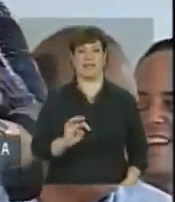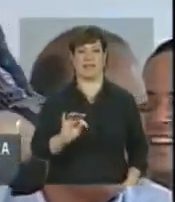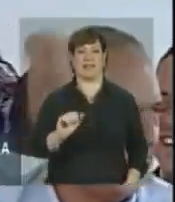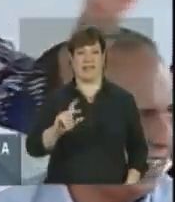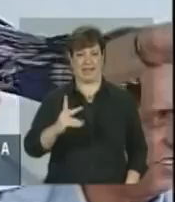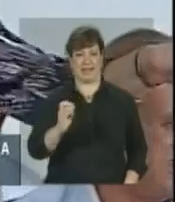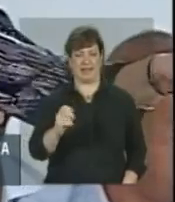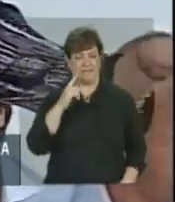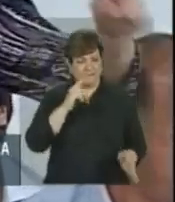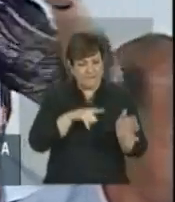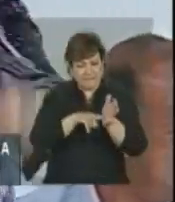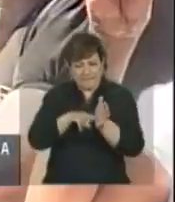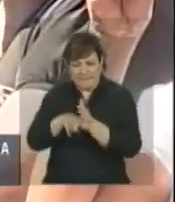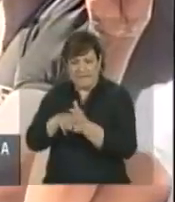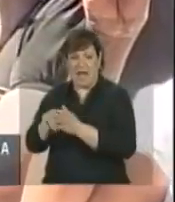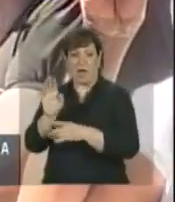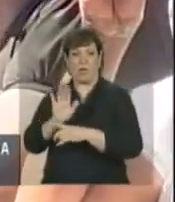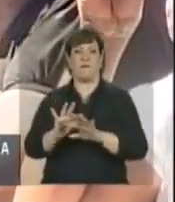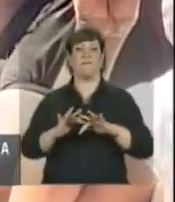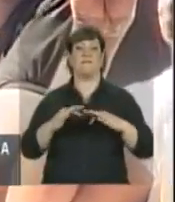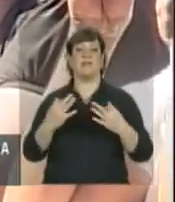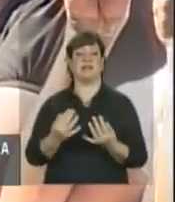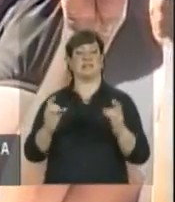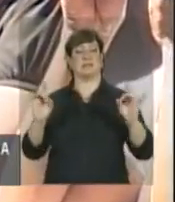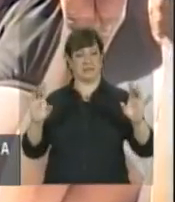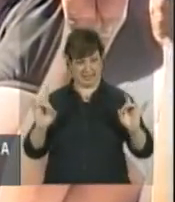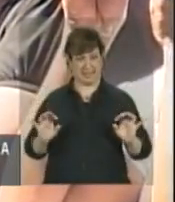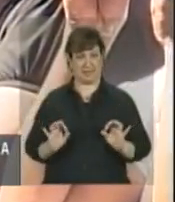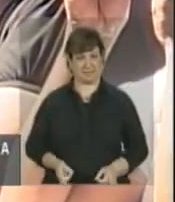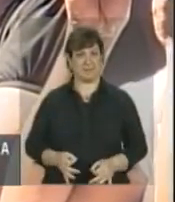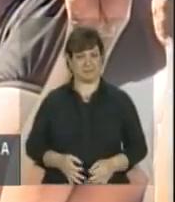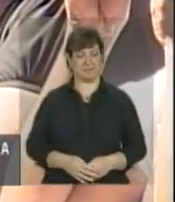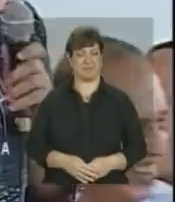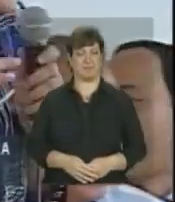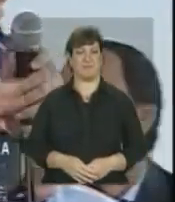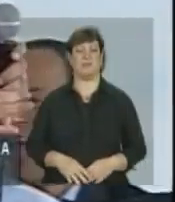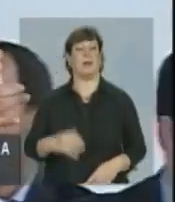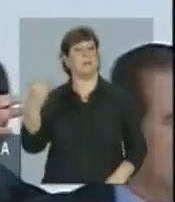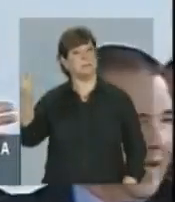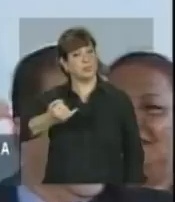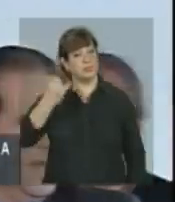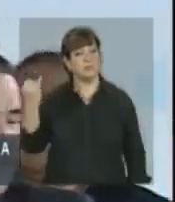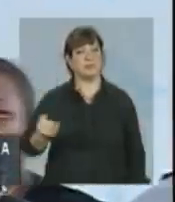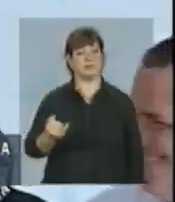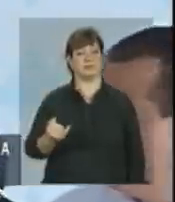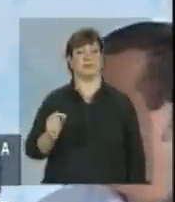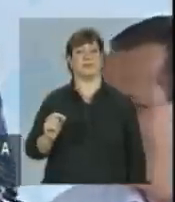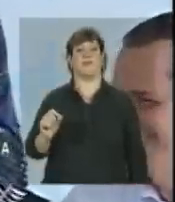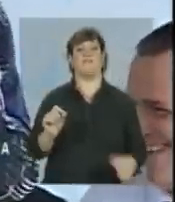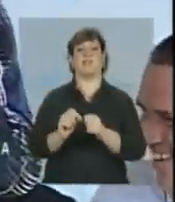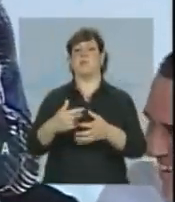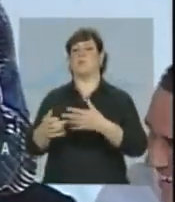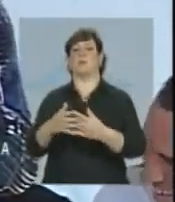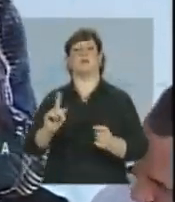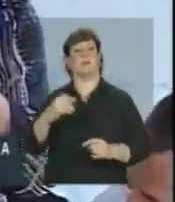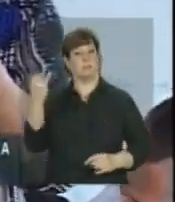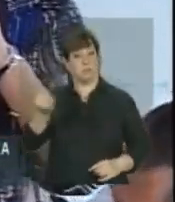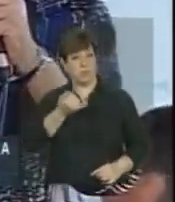gente faz isso para a família da gente, para os nossos filhos e netos. É importante ficar